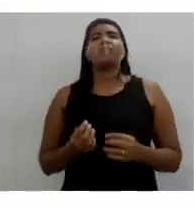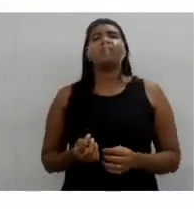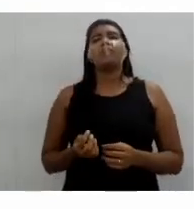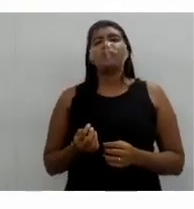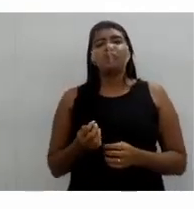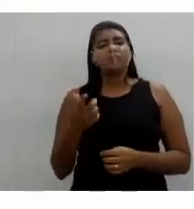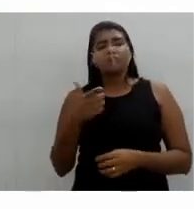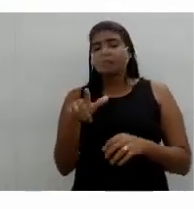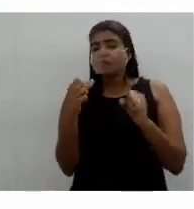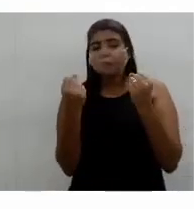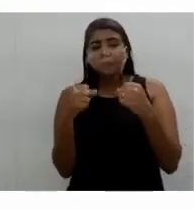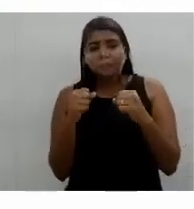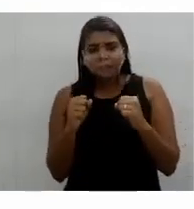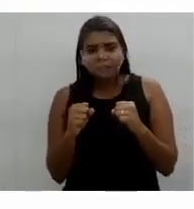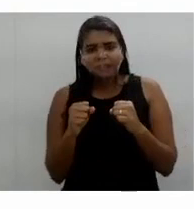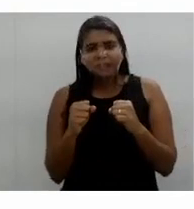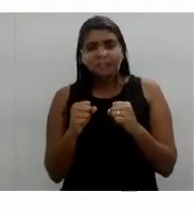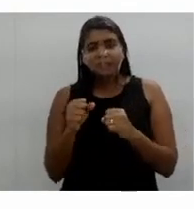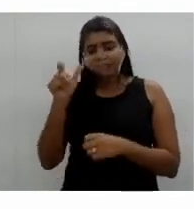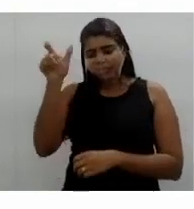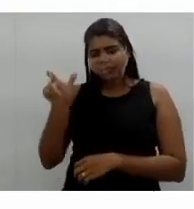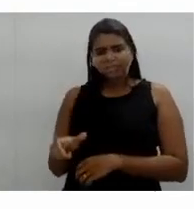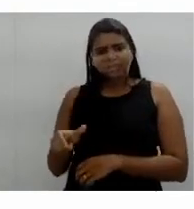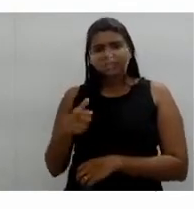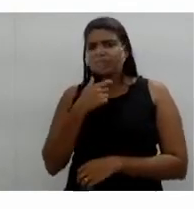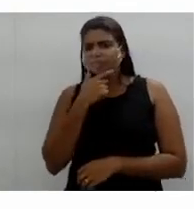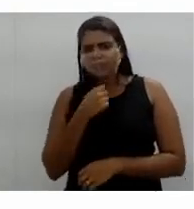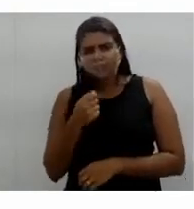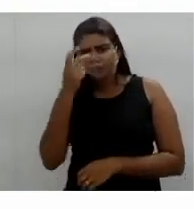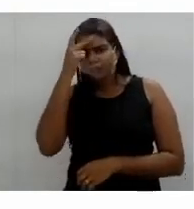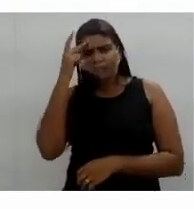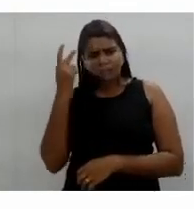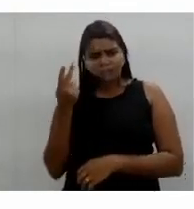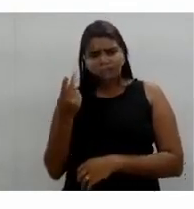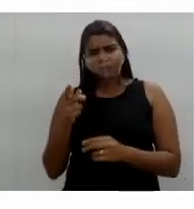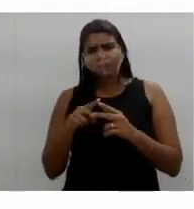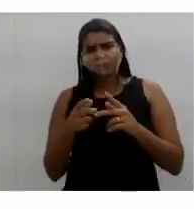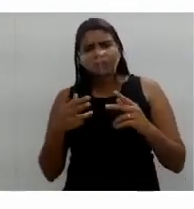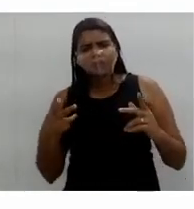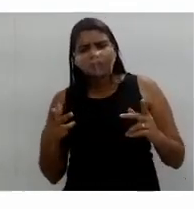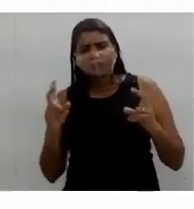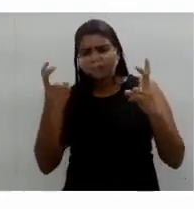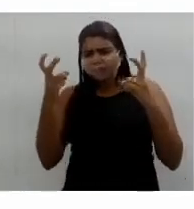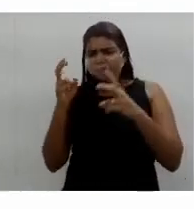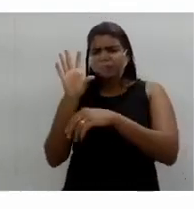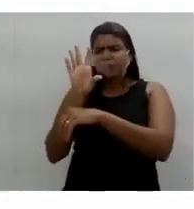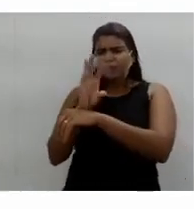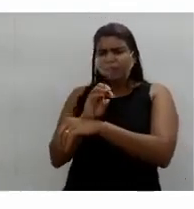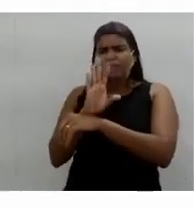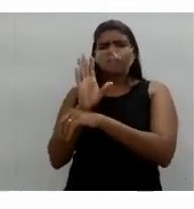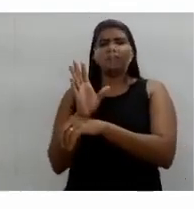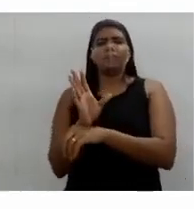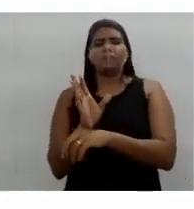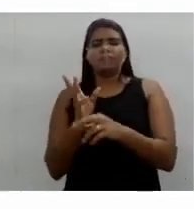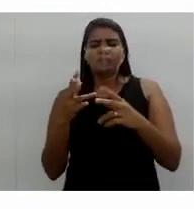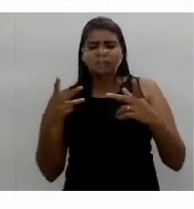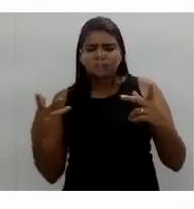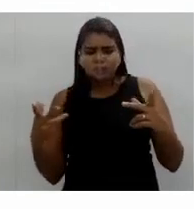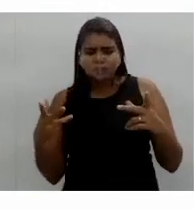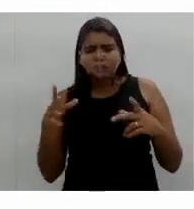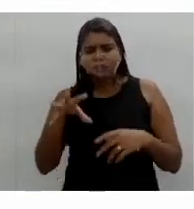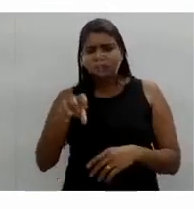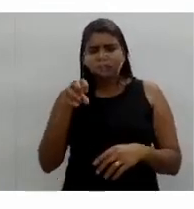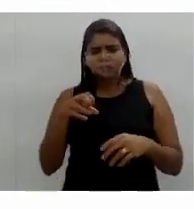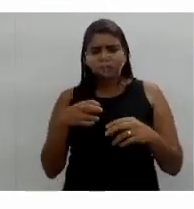sem a necessidade da presença humana e tem tecnologia para captar imagem, coletar